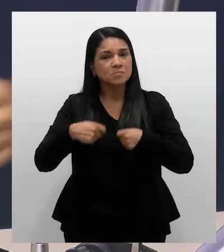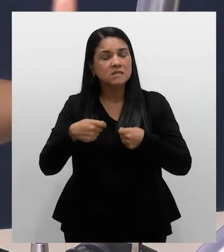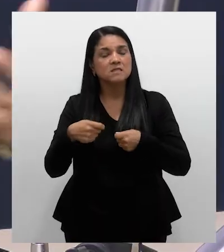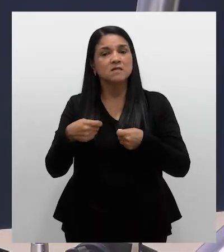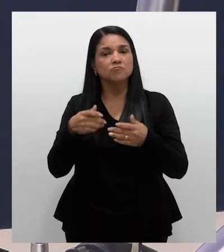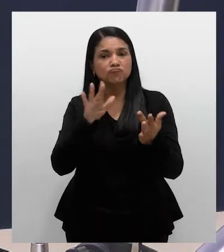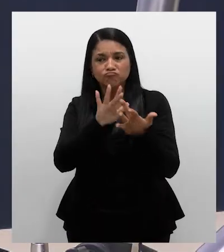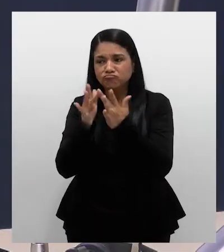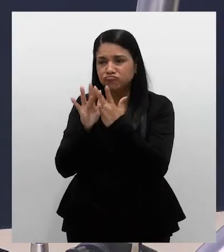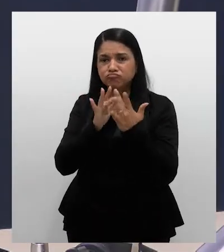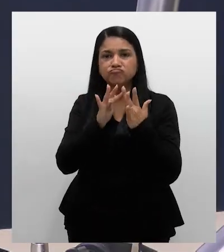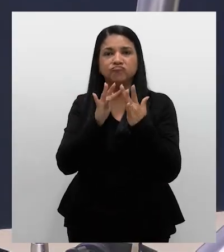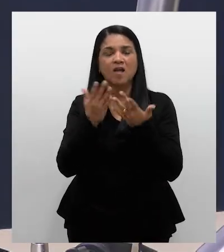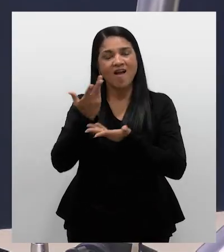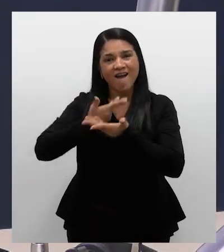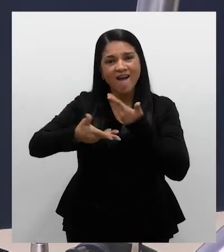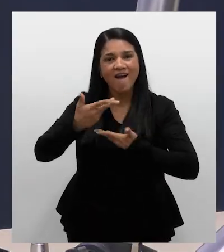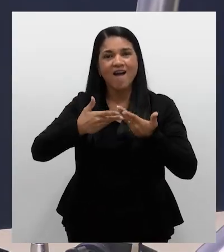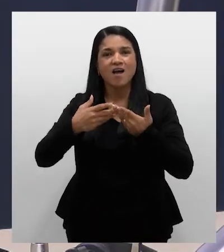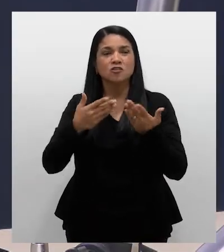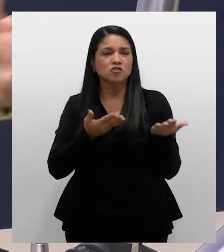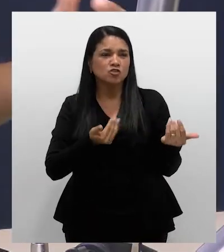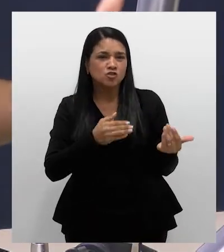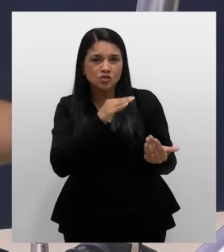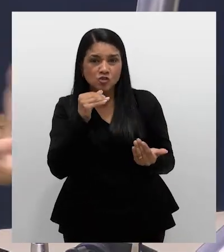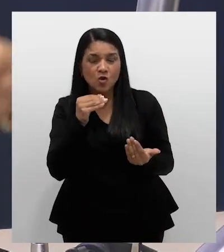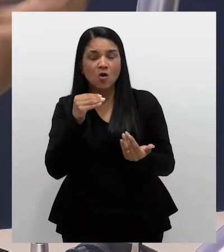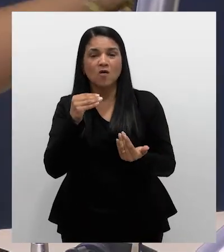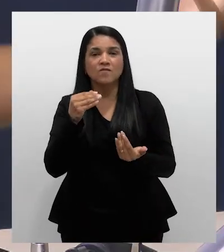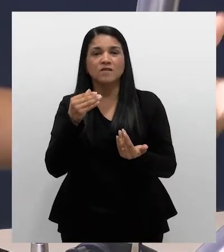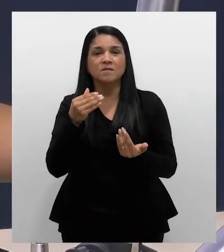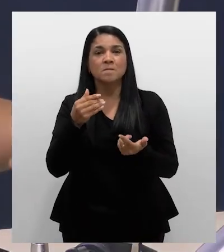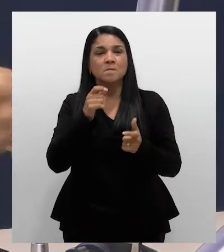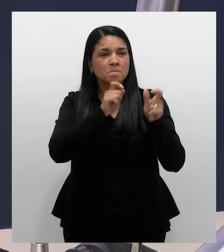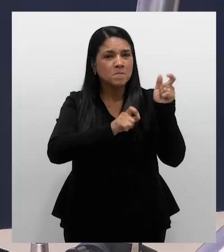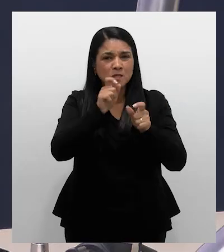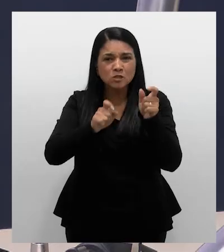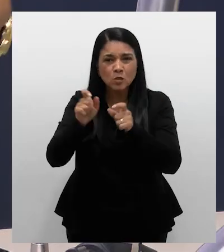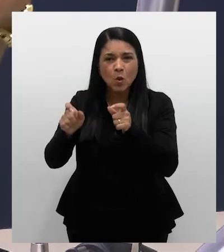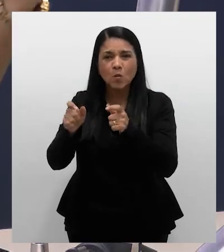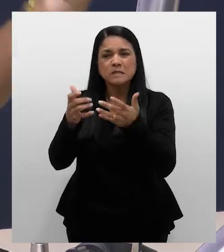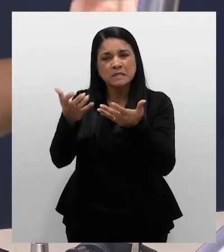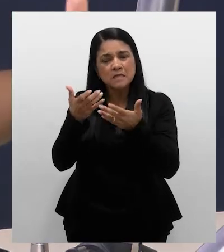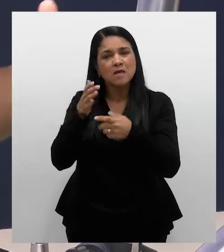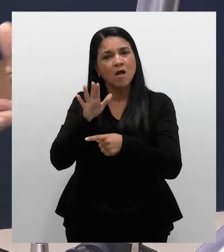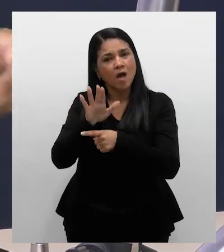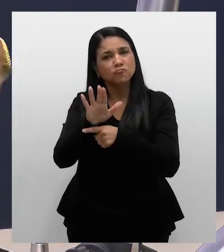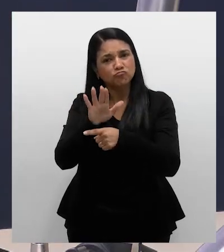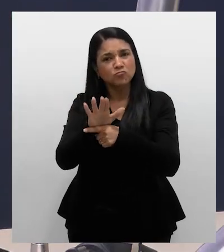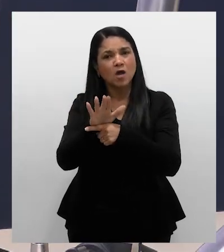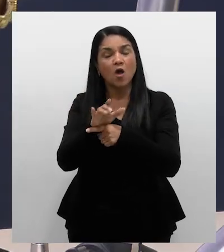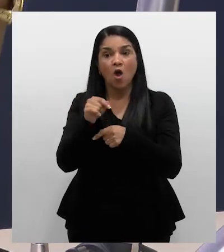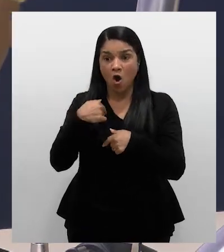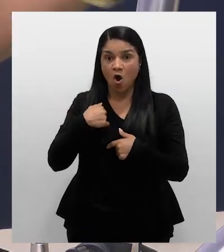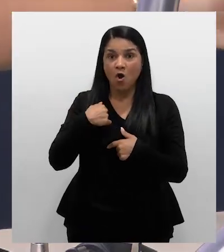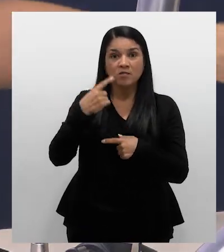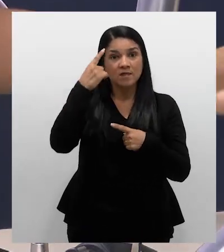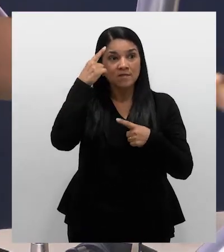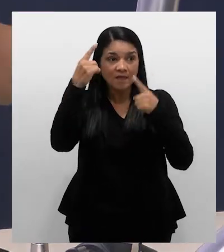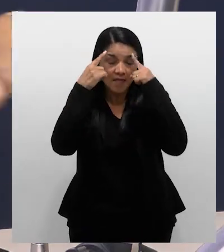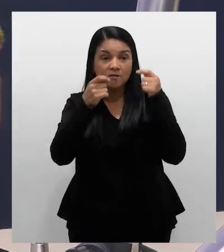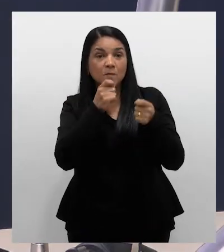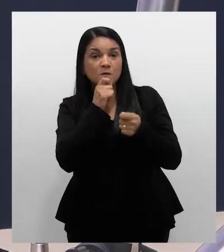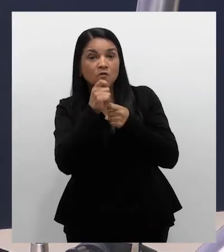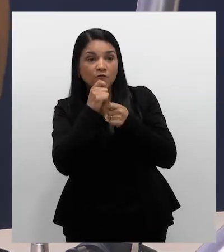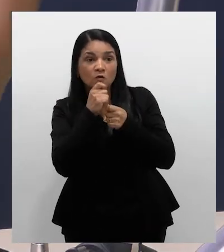A gente precisa confluir com essas pessoas também. Então eu chamo não só os jovens, mas também outras pessoas que queiram ajudar. Poxa,